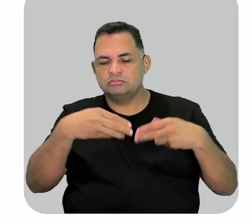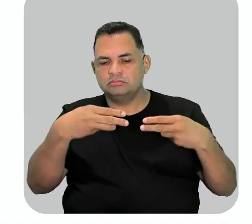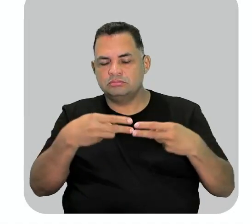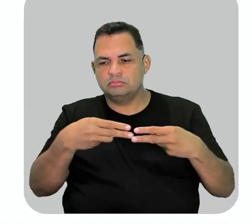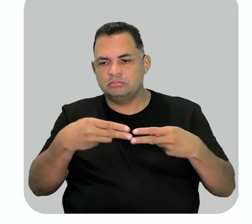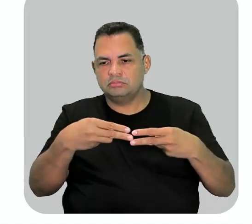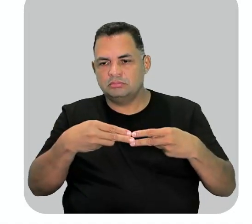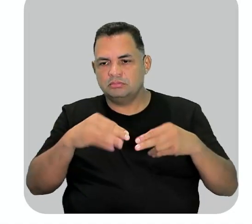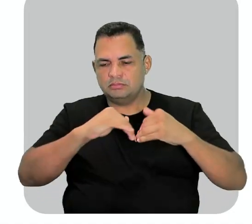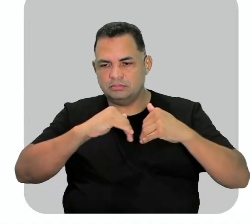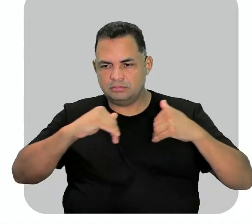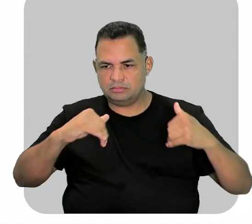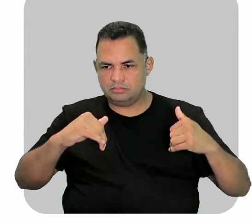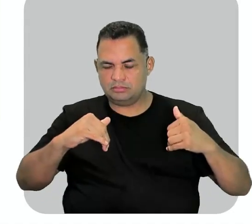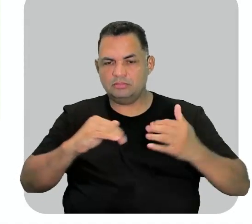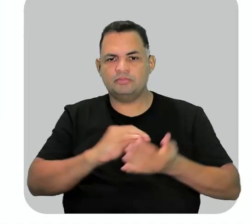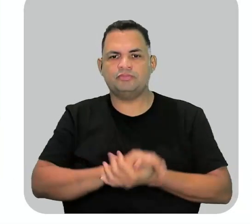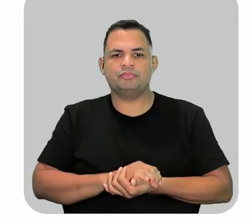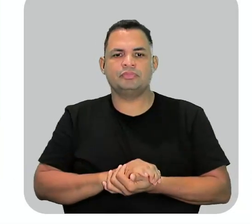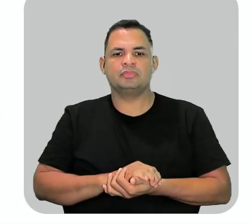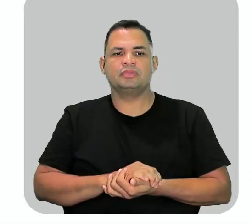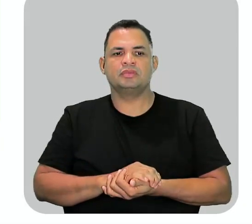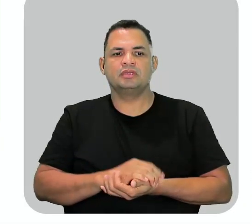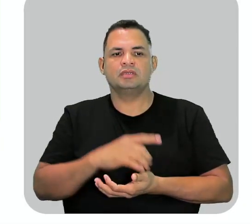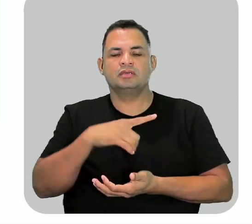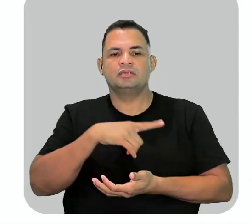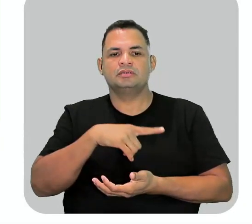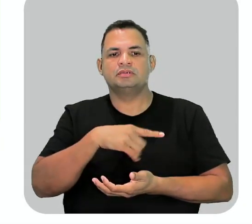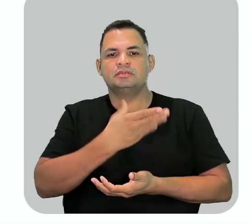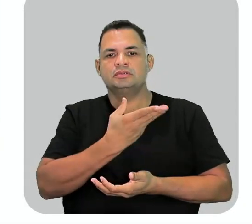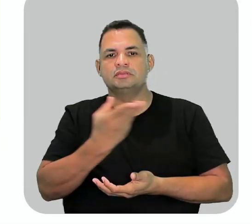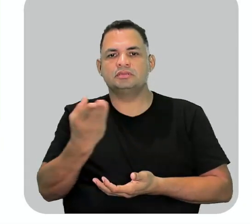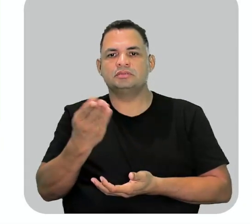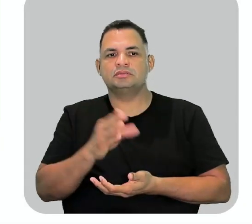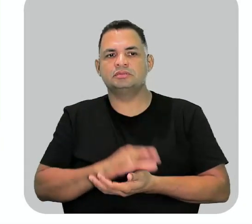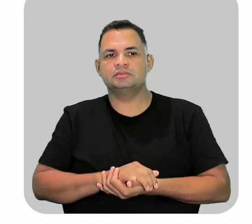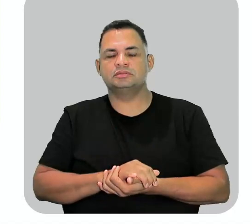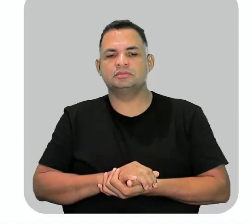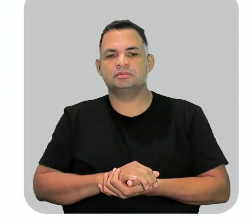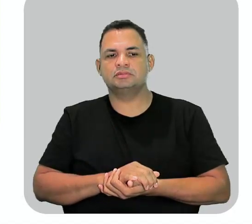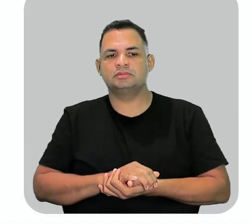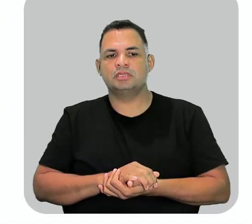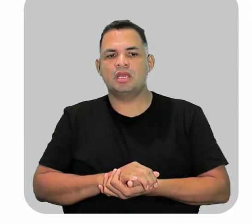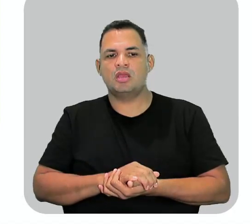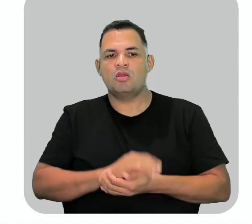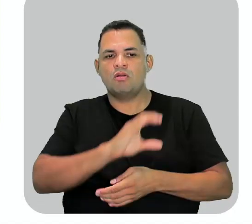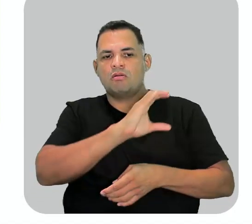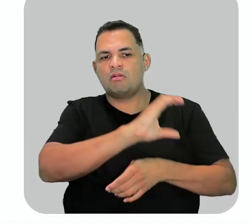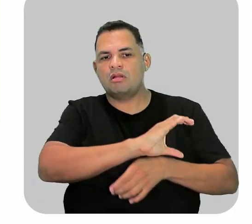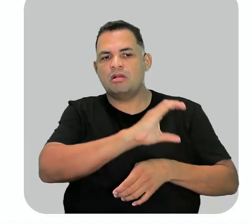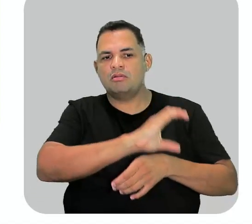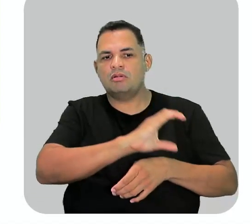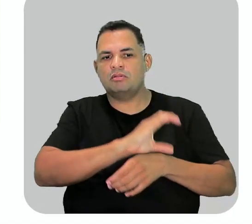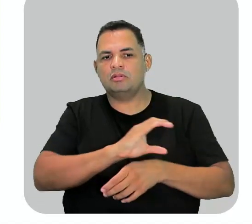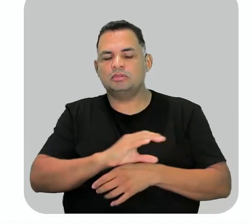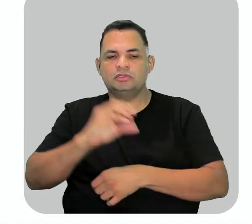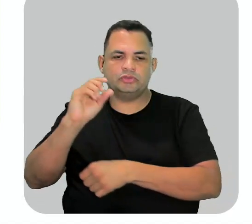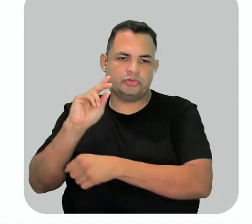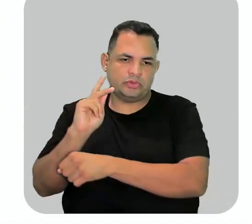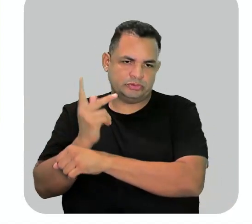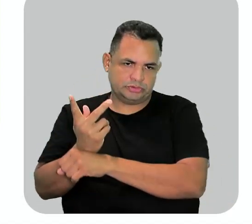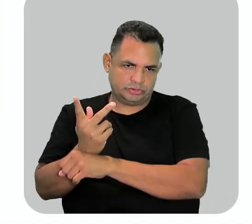da ligação dupla, que no caso a ligação dupla que ocorre entre o carbono e o átomo de oxigênio.